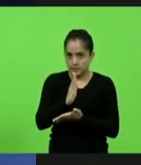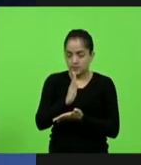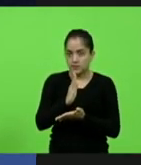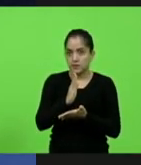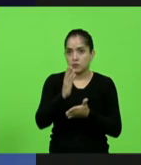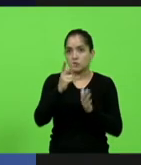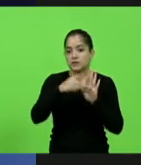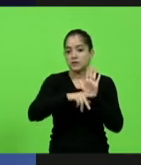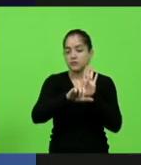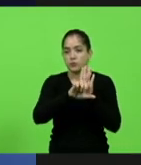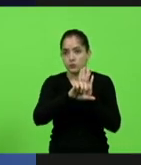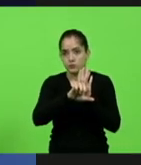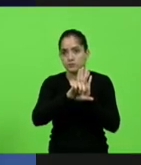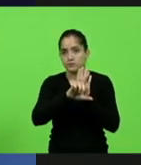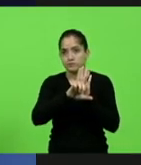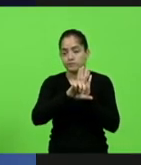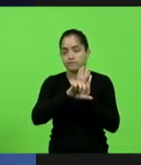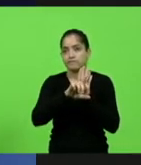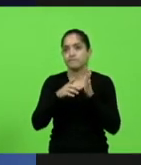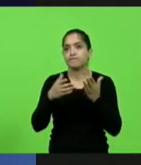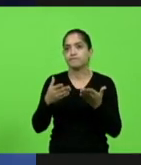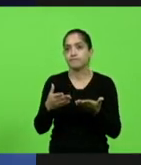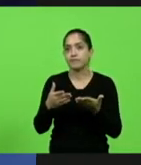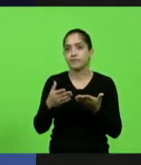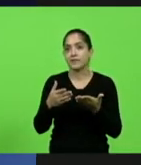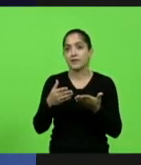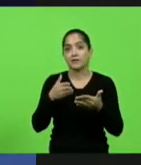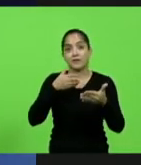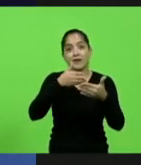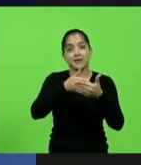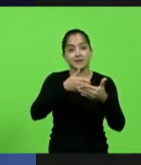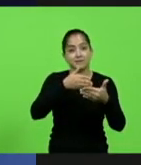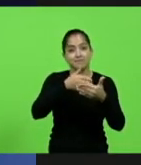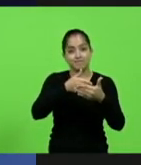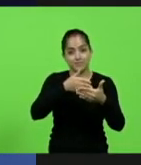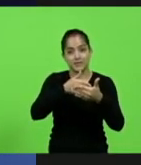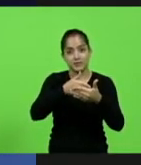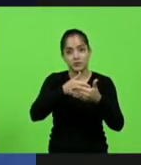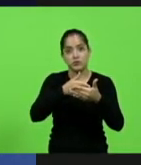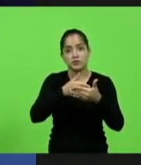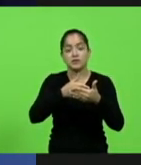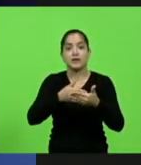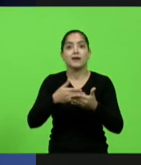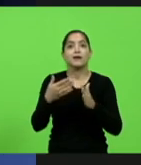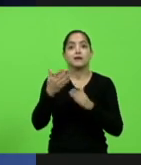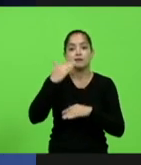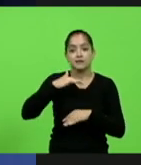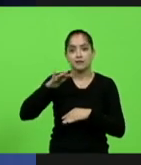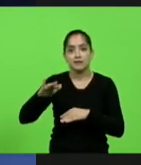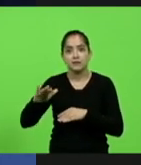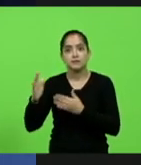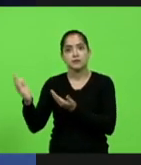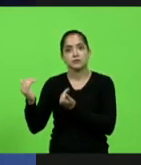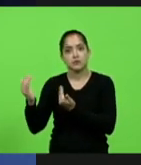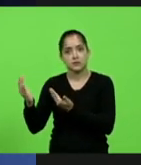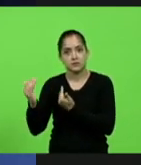com certeza, ela vai privar aí muitas crianças e adolescentes do acesso a esses bens